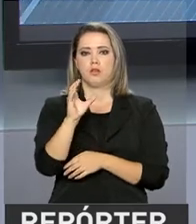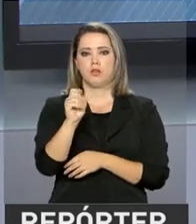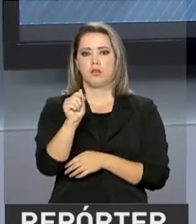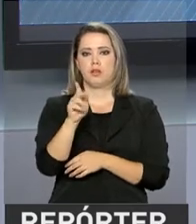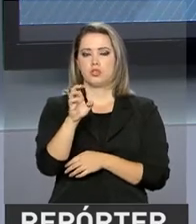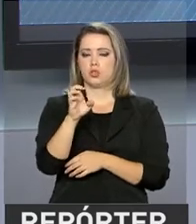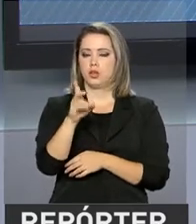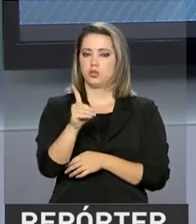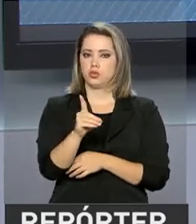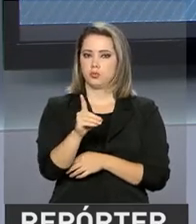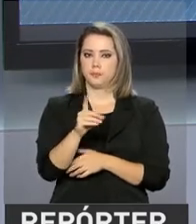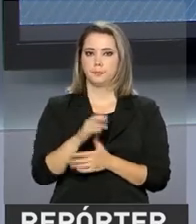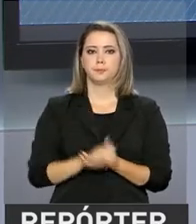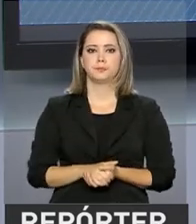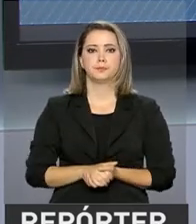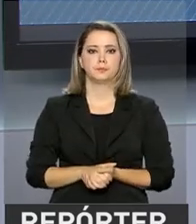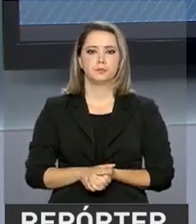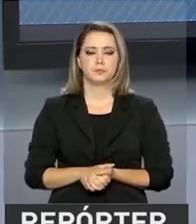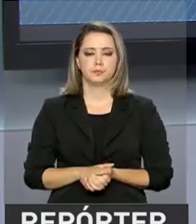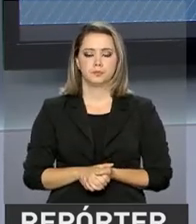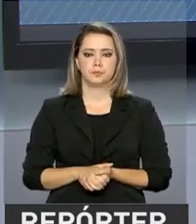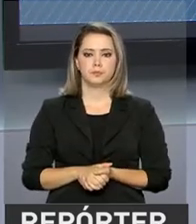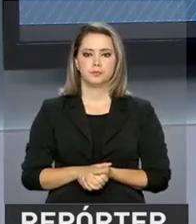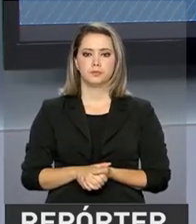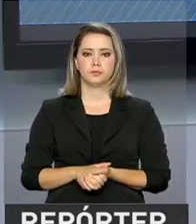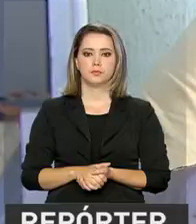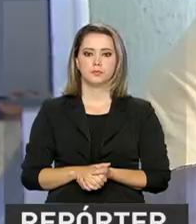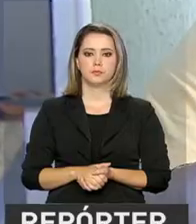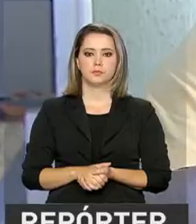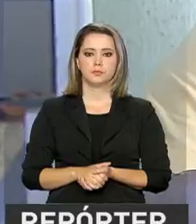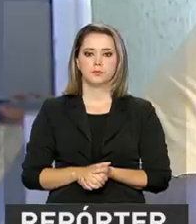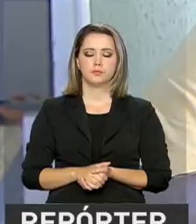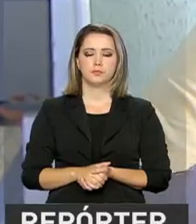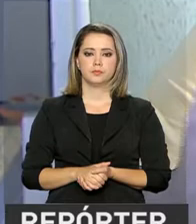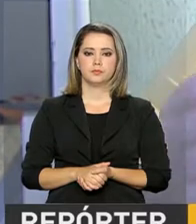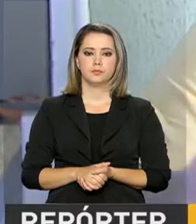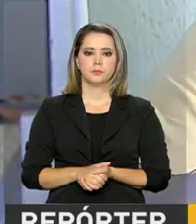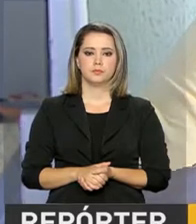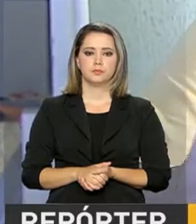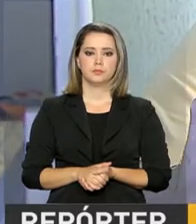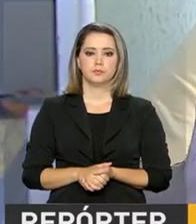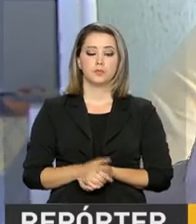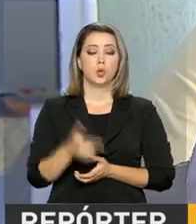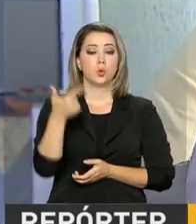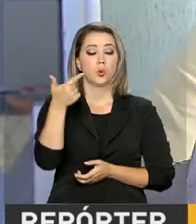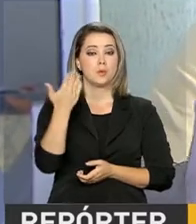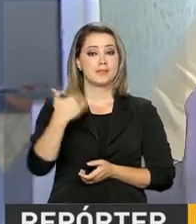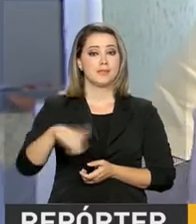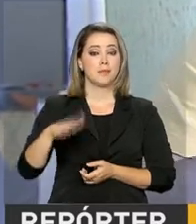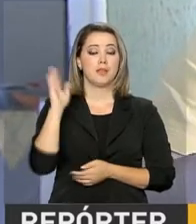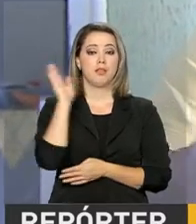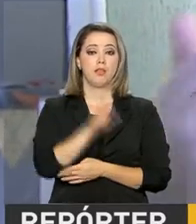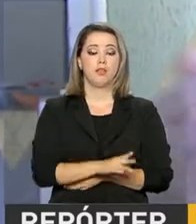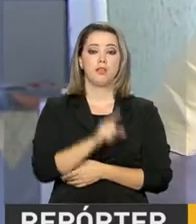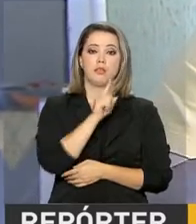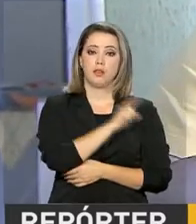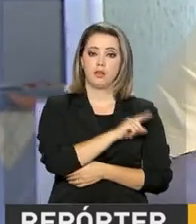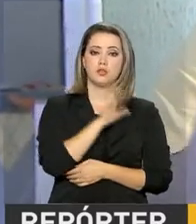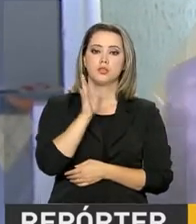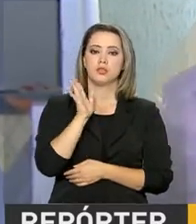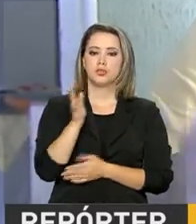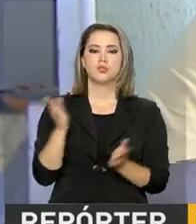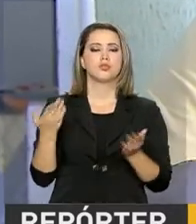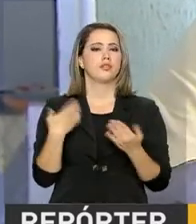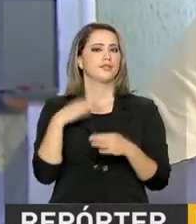de empregados e desempregados o caged tenho duas e meia da parte eo aimar já está em